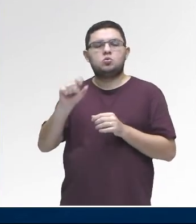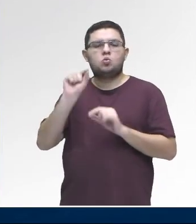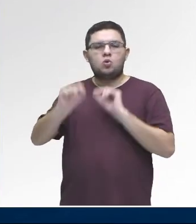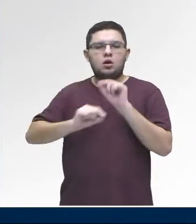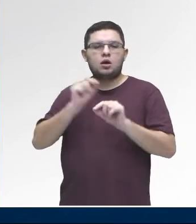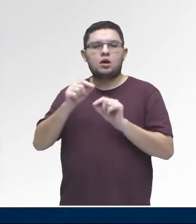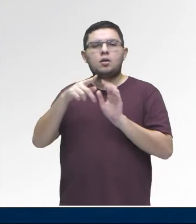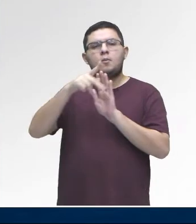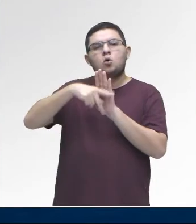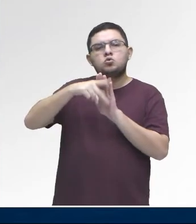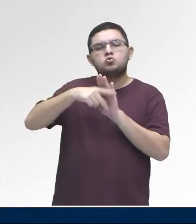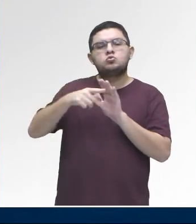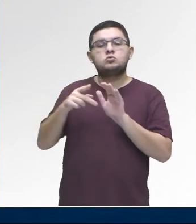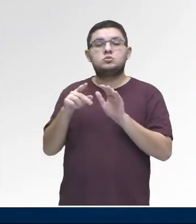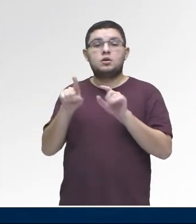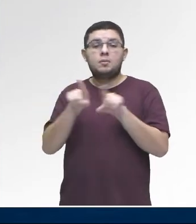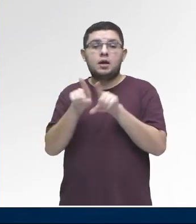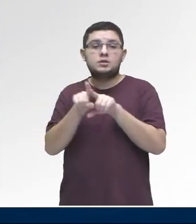pela